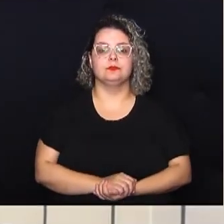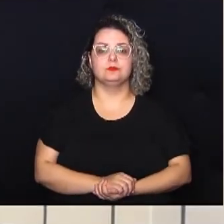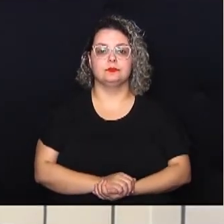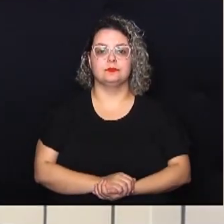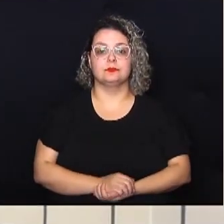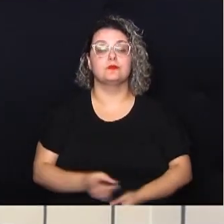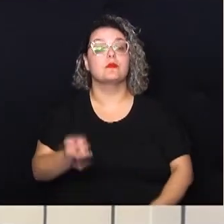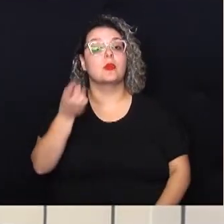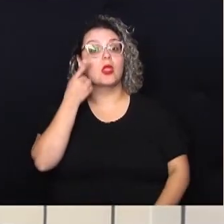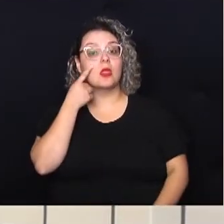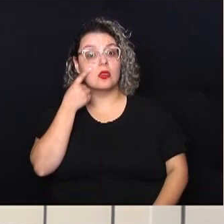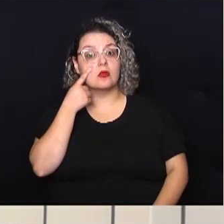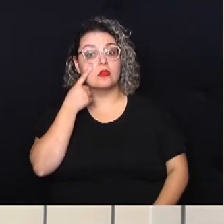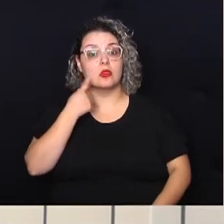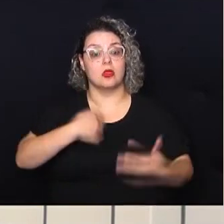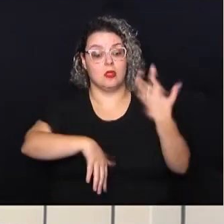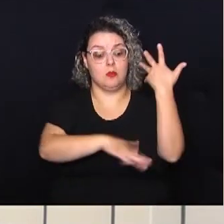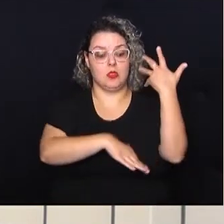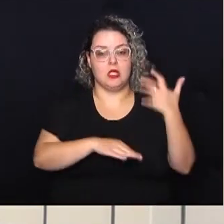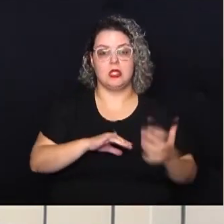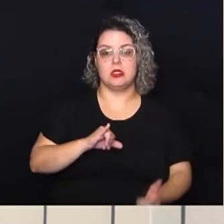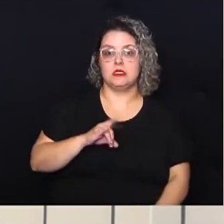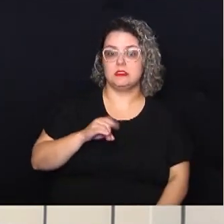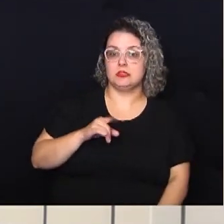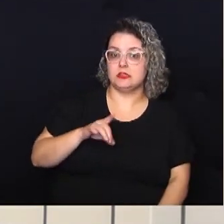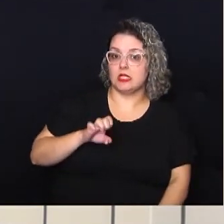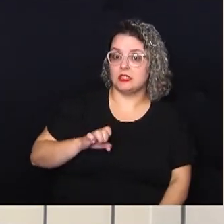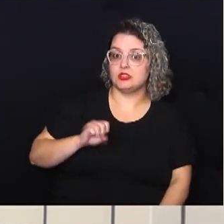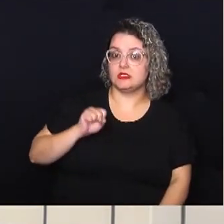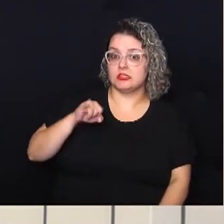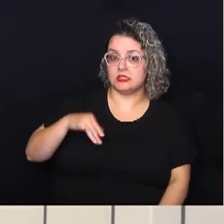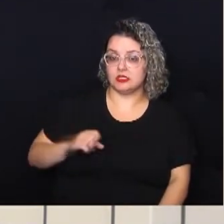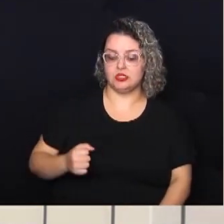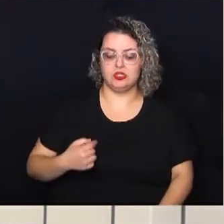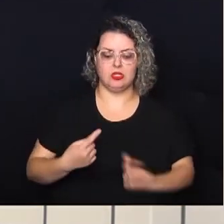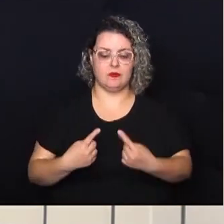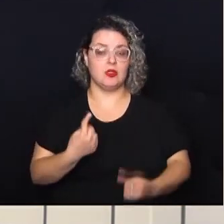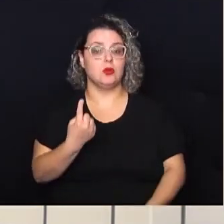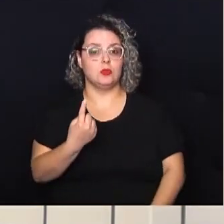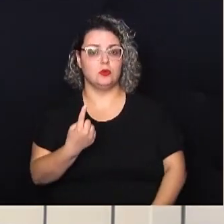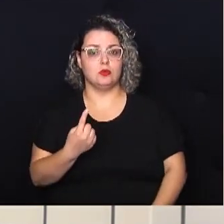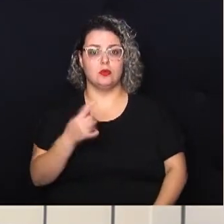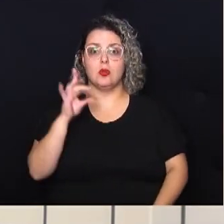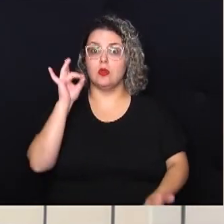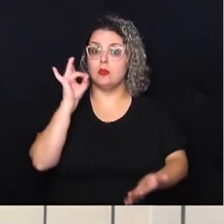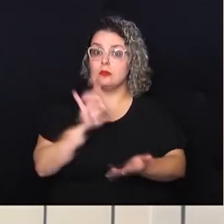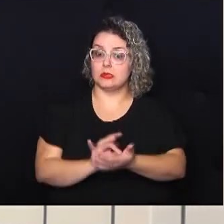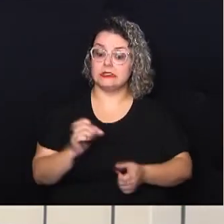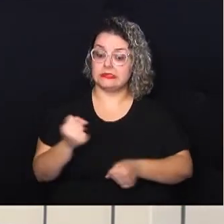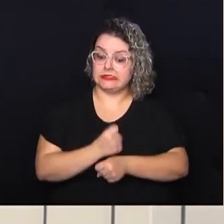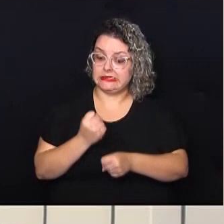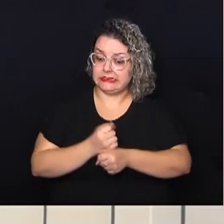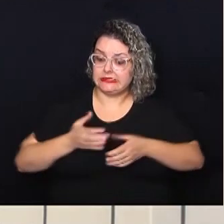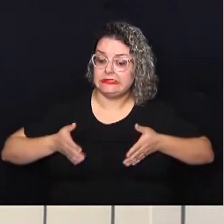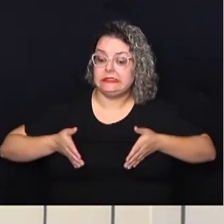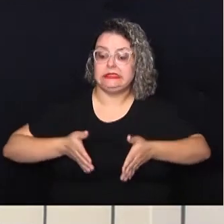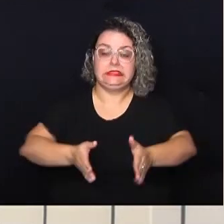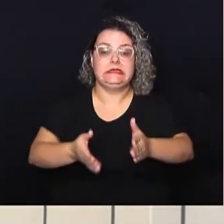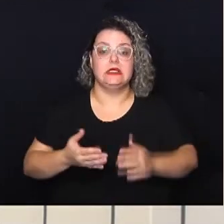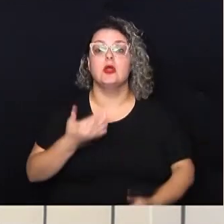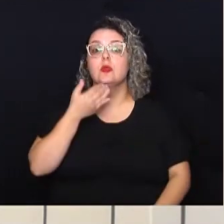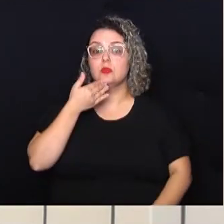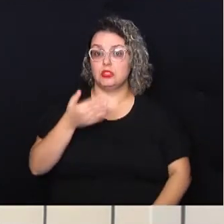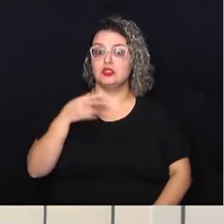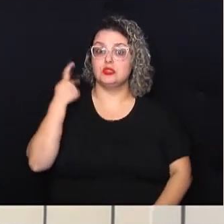E olha só, praça lá na cidade Singer, na Avenida 1, está um verdadeiro canteiro de obras após solicitação